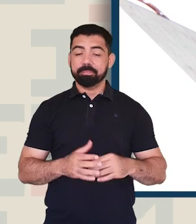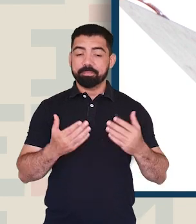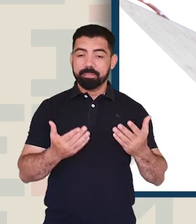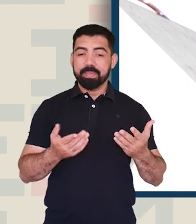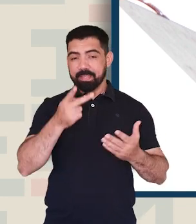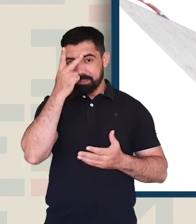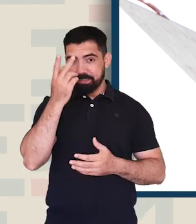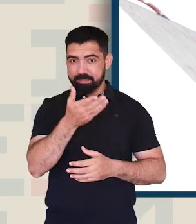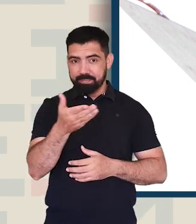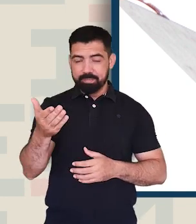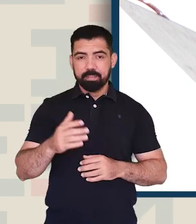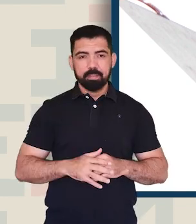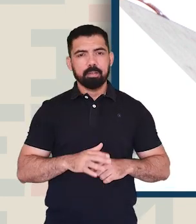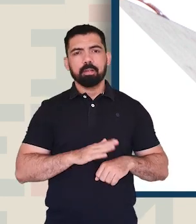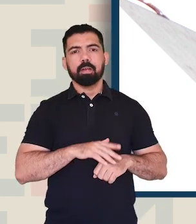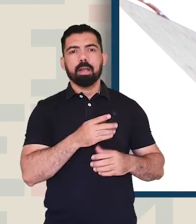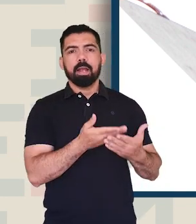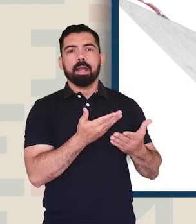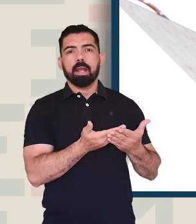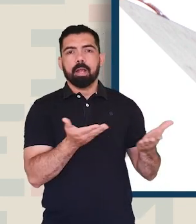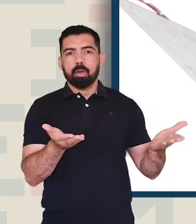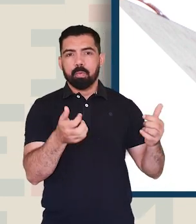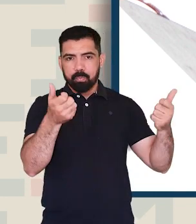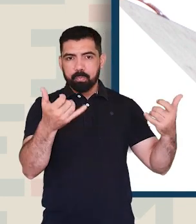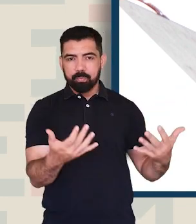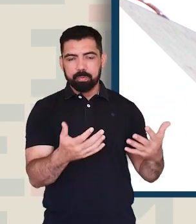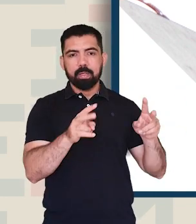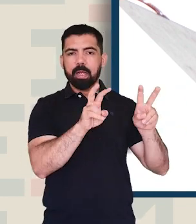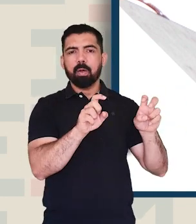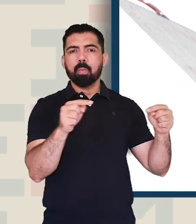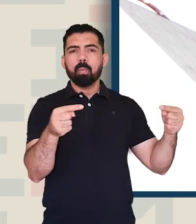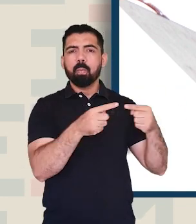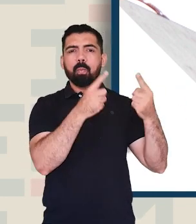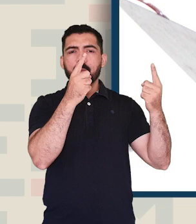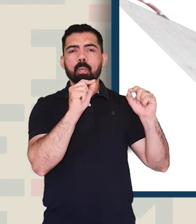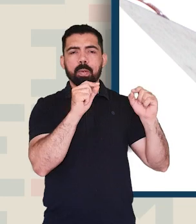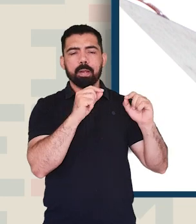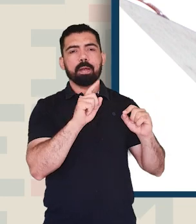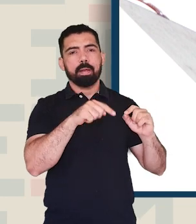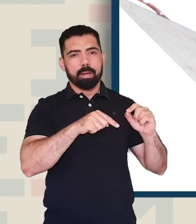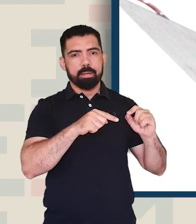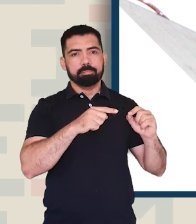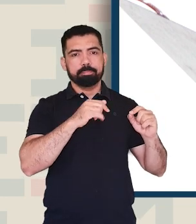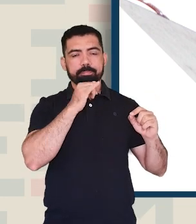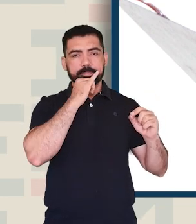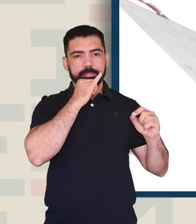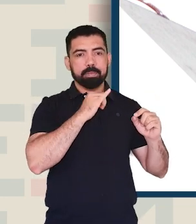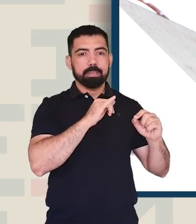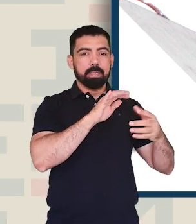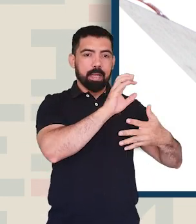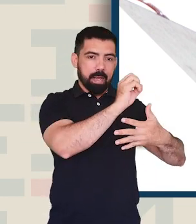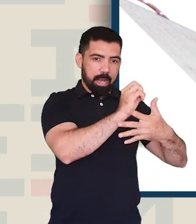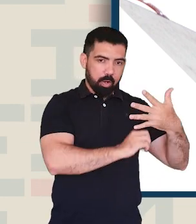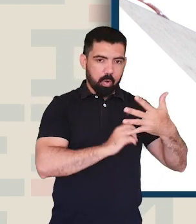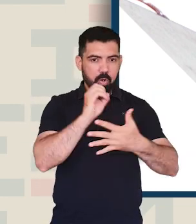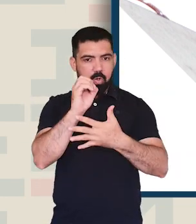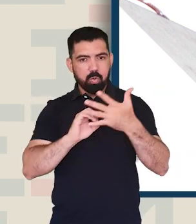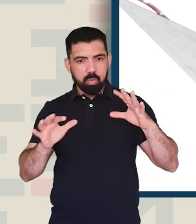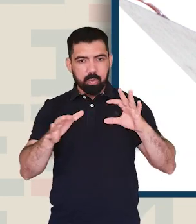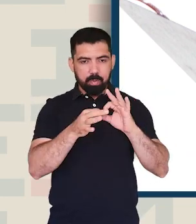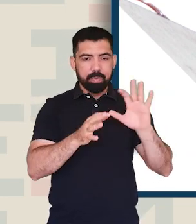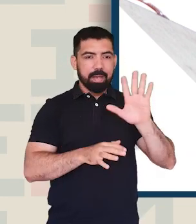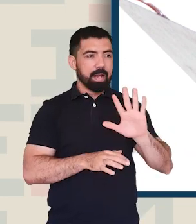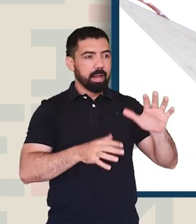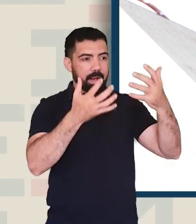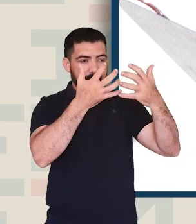Então é isso, gente. Essa foi a nossa aula relacionada mais a progressões de acordes, campo